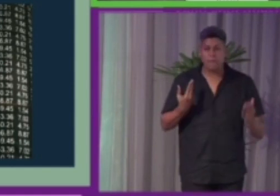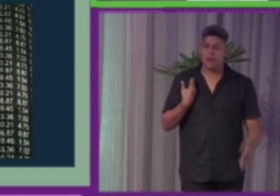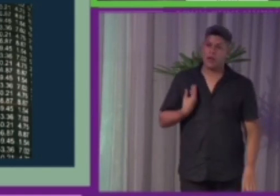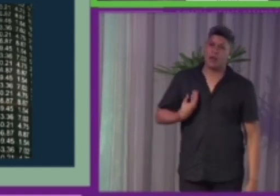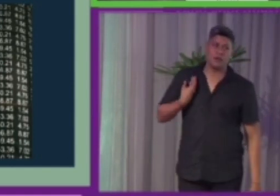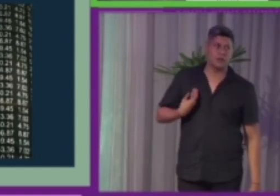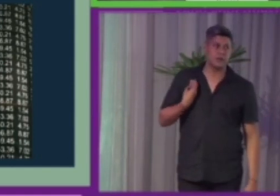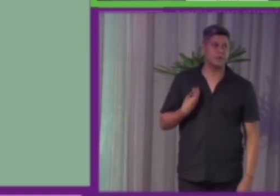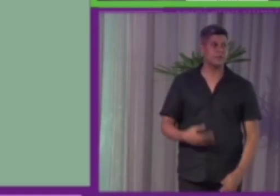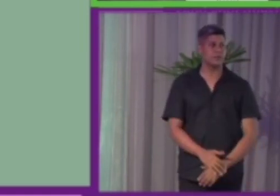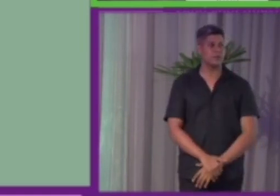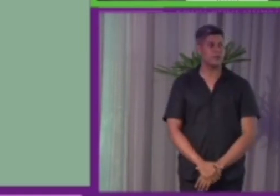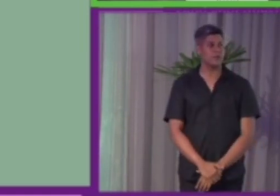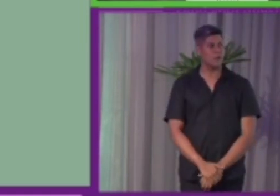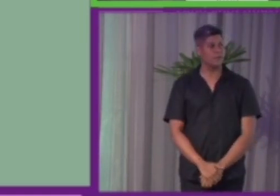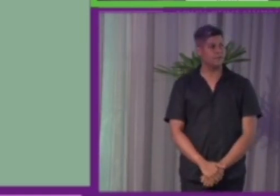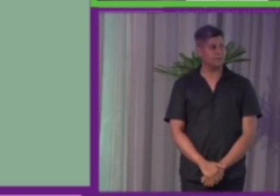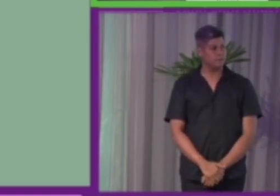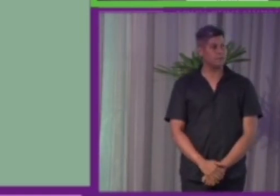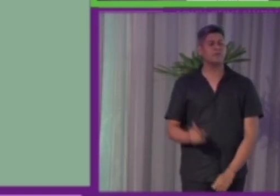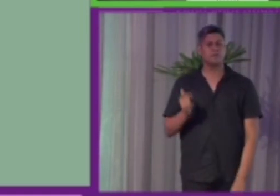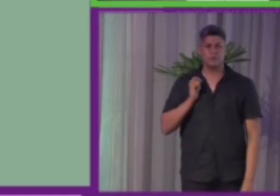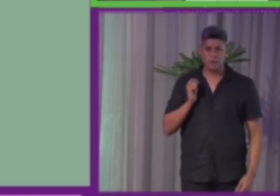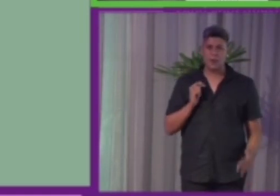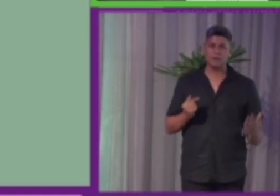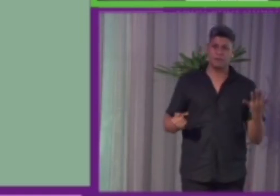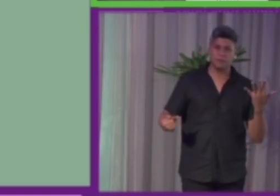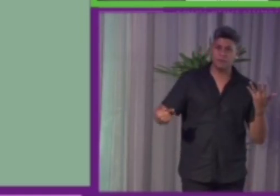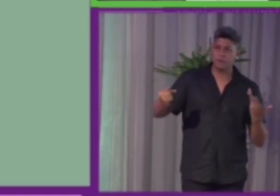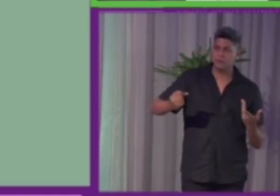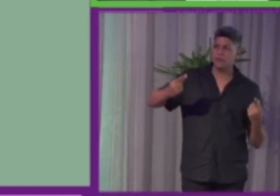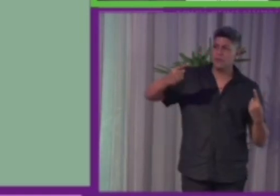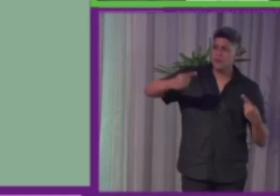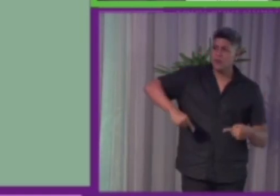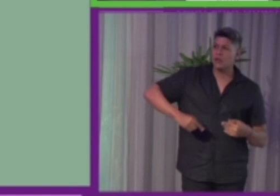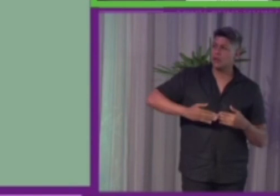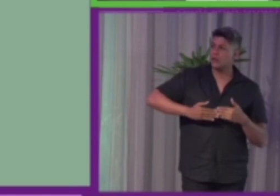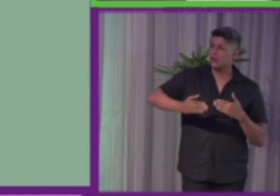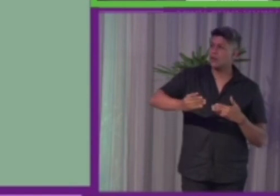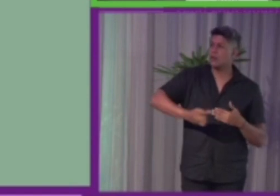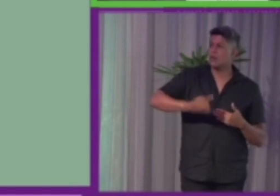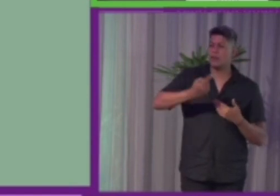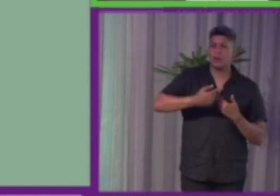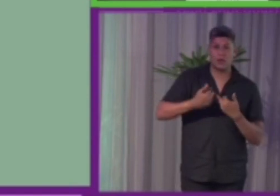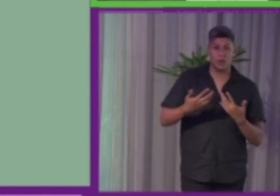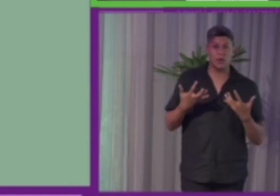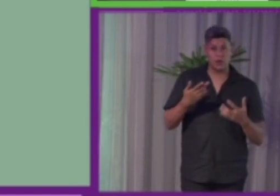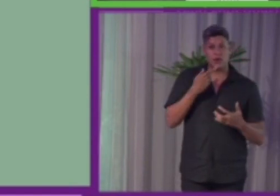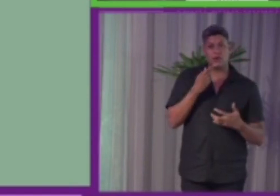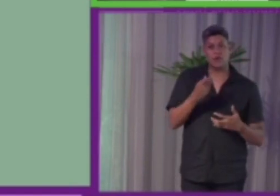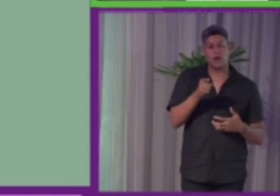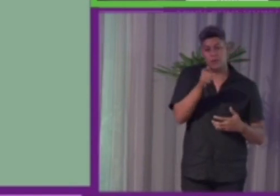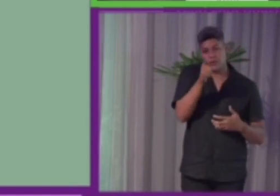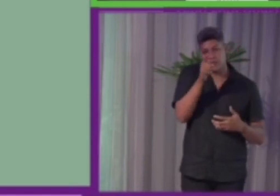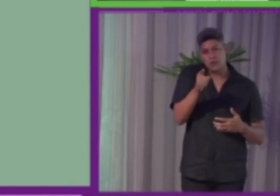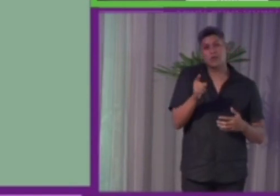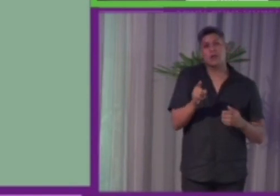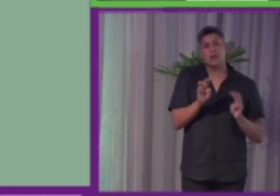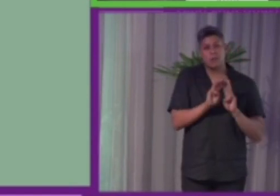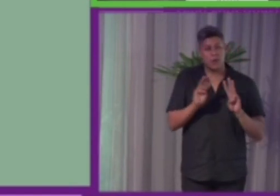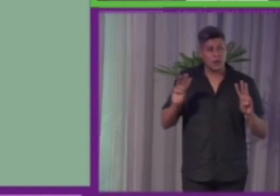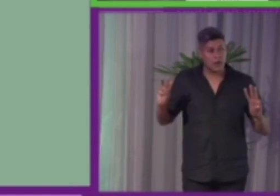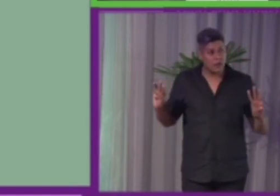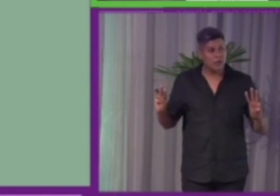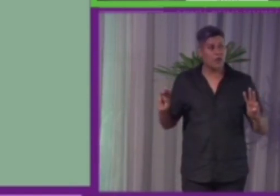realidade. Nós temos uma série de desafios pela frente, então a primeira coisa que eu queria dizer para vocês, a nossa plataforma do registro